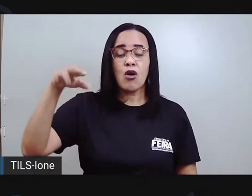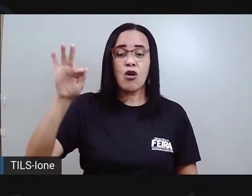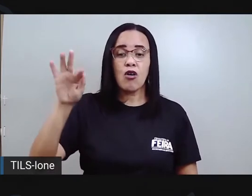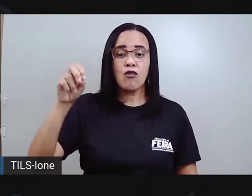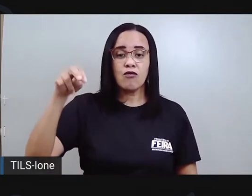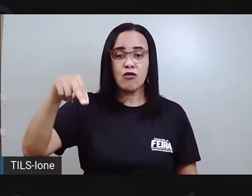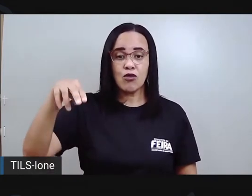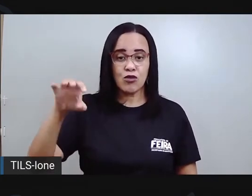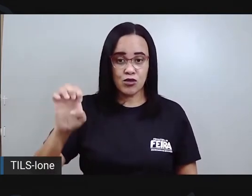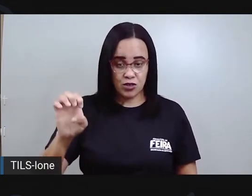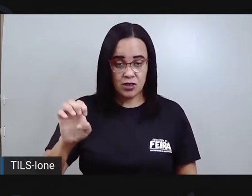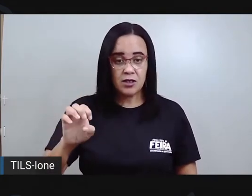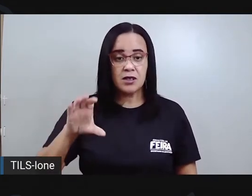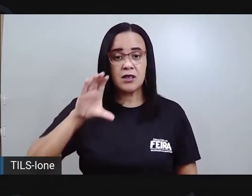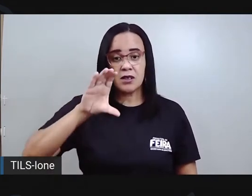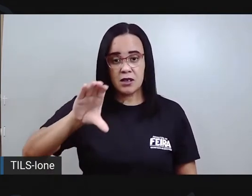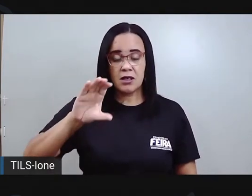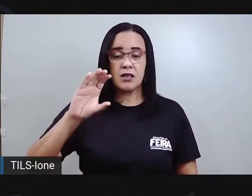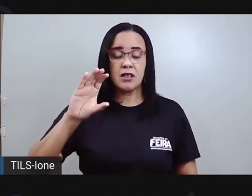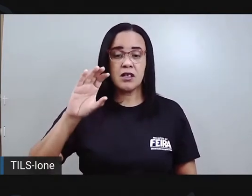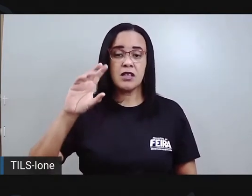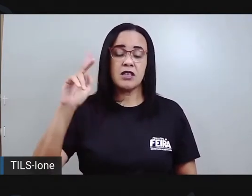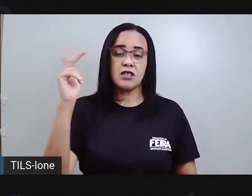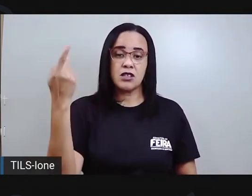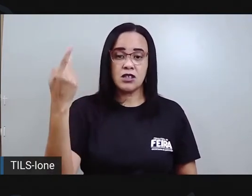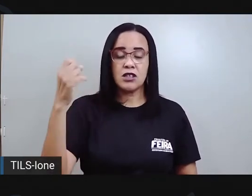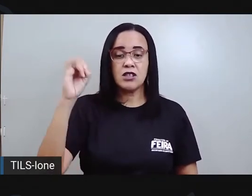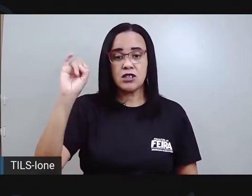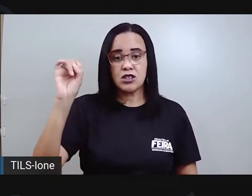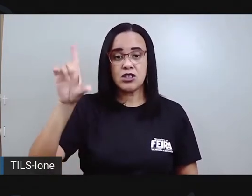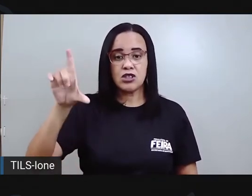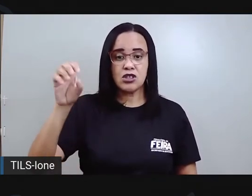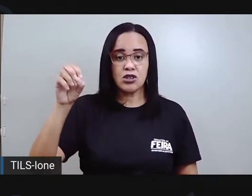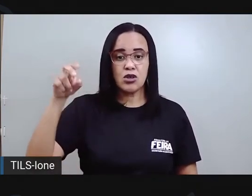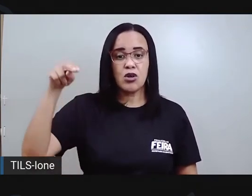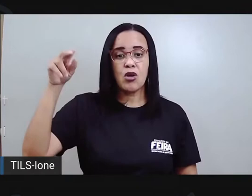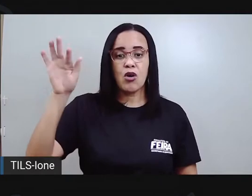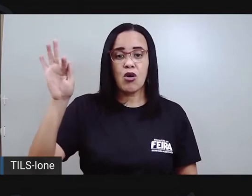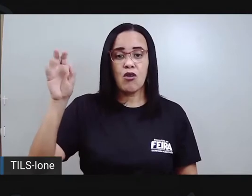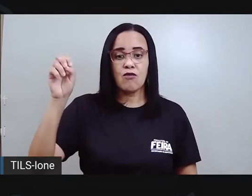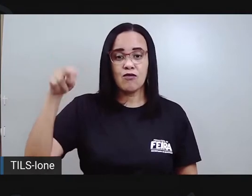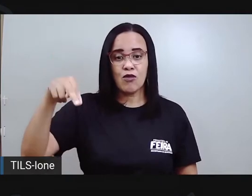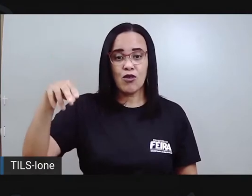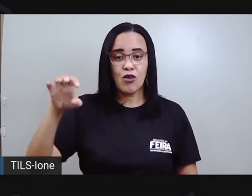Xilofone. Repete comigo, pronto. Xilofone. Isso, mais uma vez.